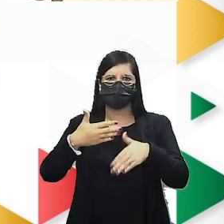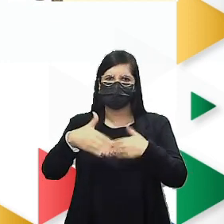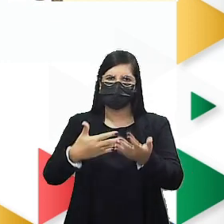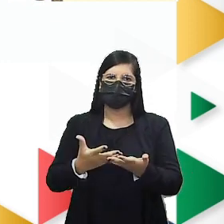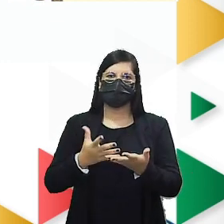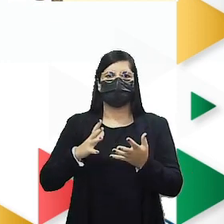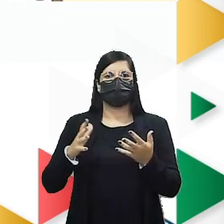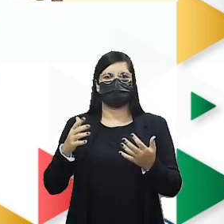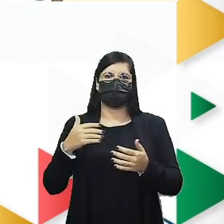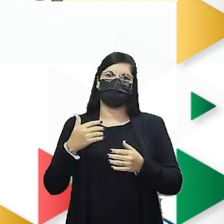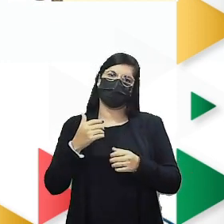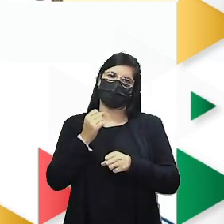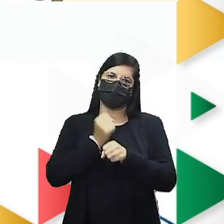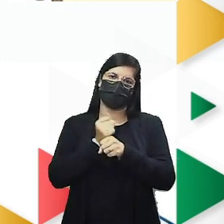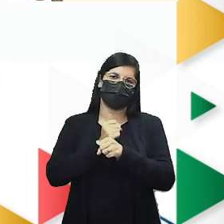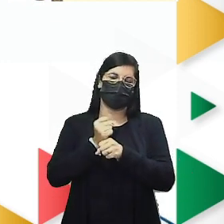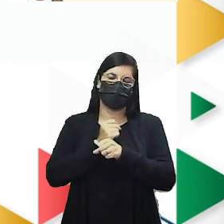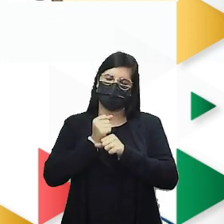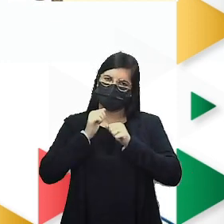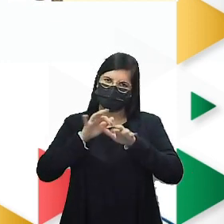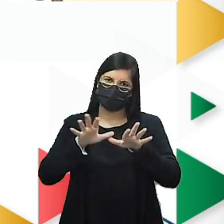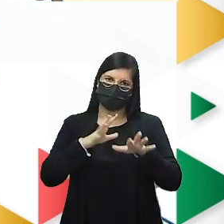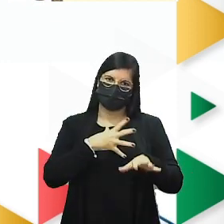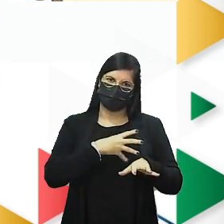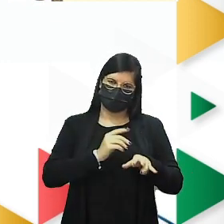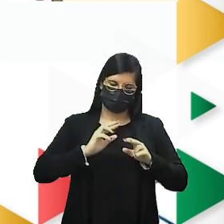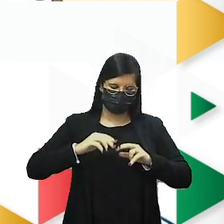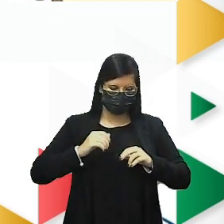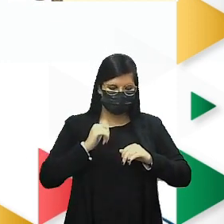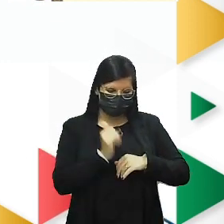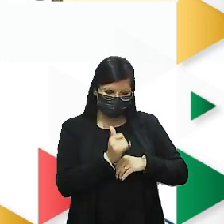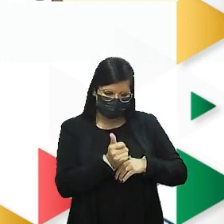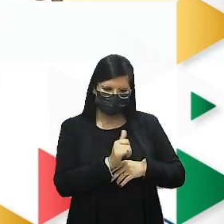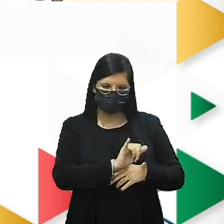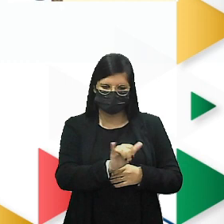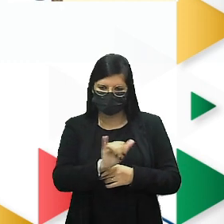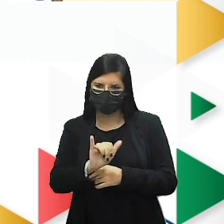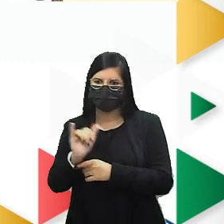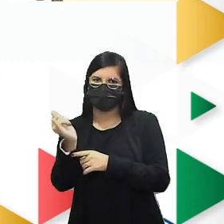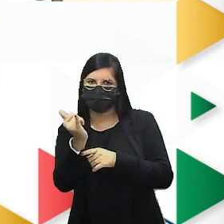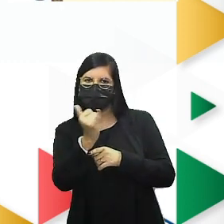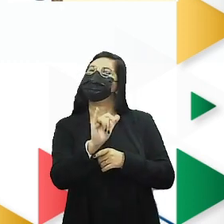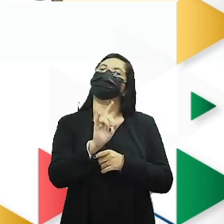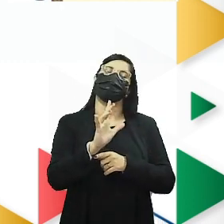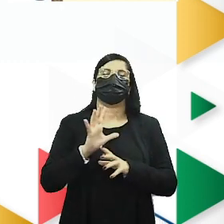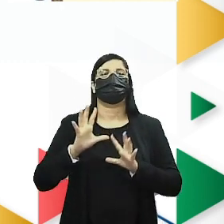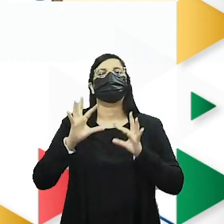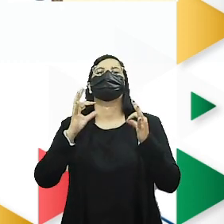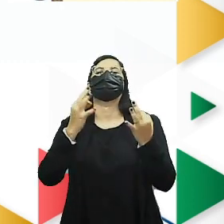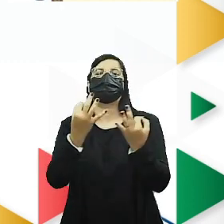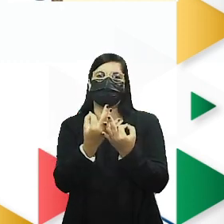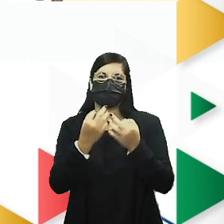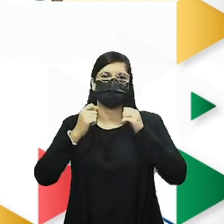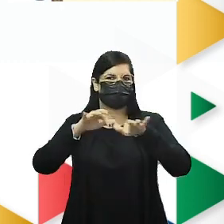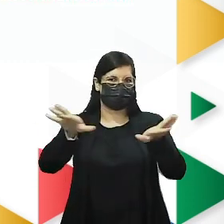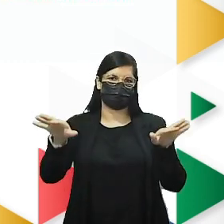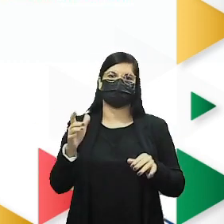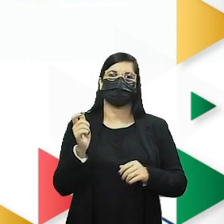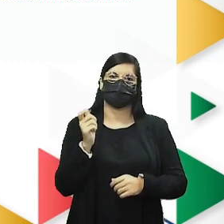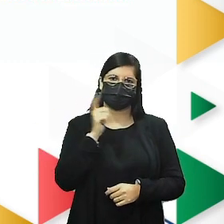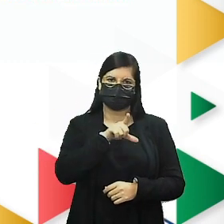da geração. Não é uma história que você conta para os seus filhos, esses filhos vão contar para os seus netos, os netos vão contar, e assim vai se